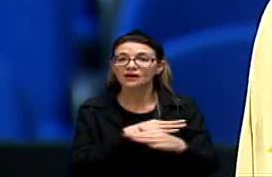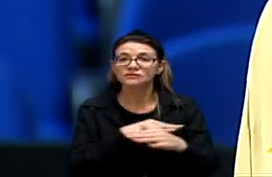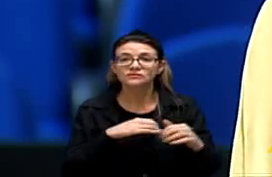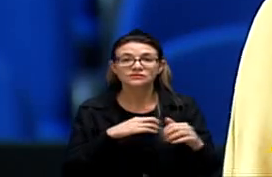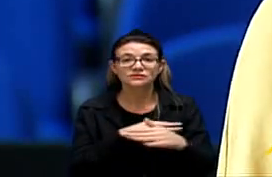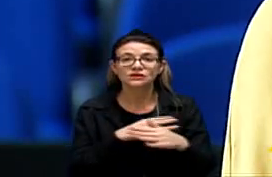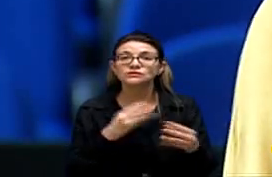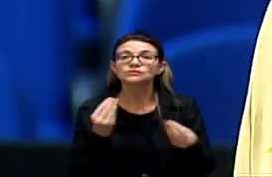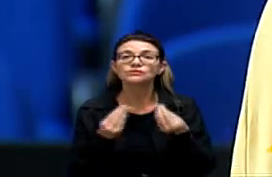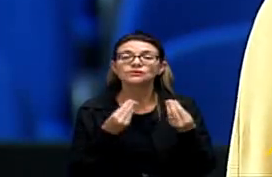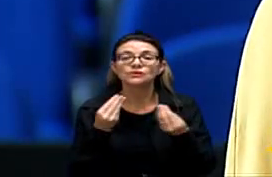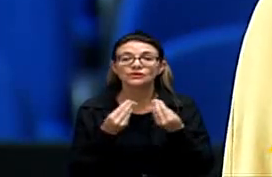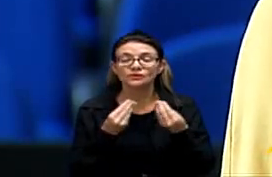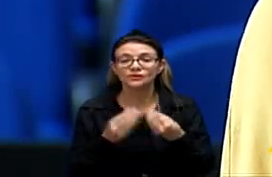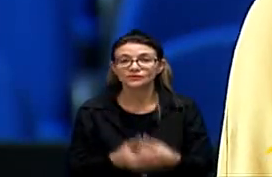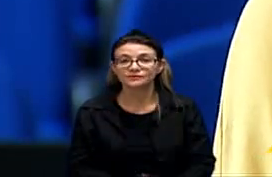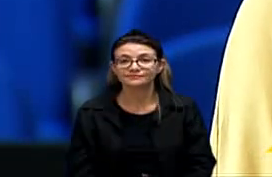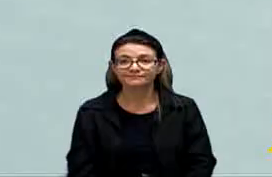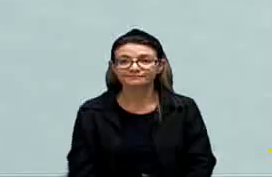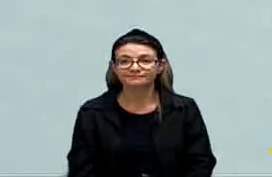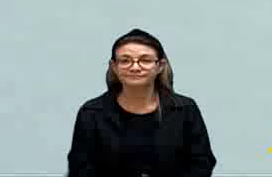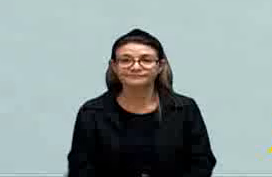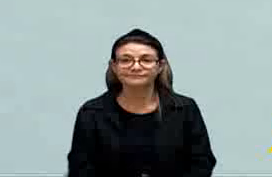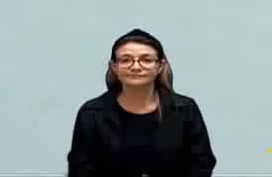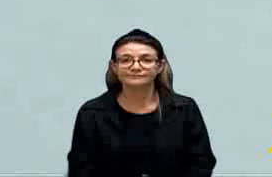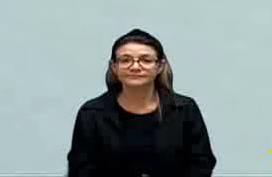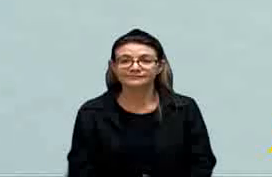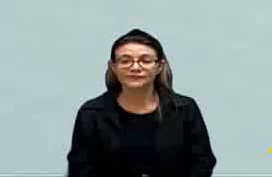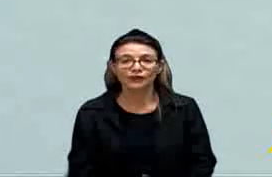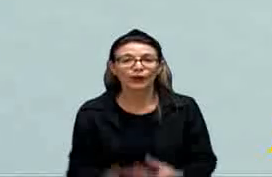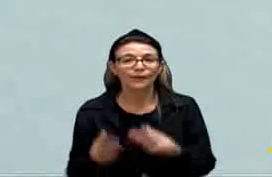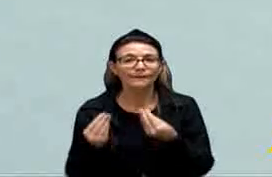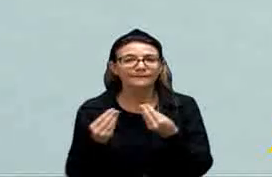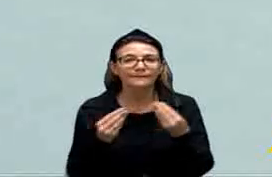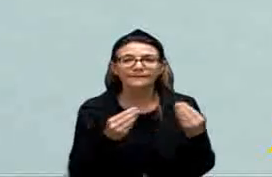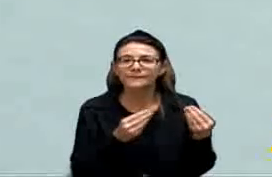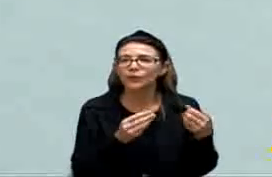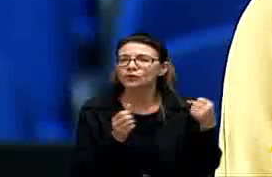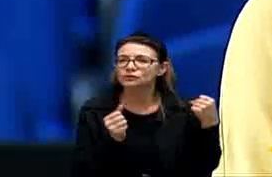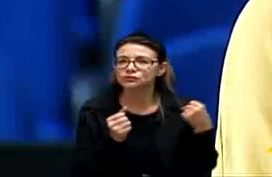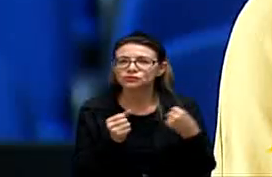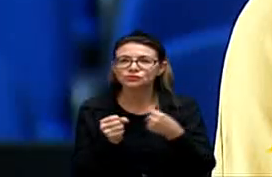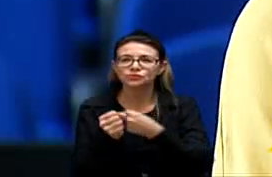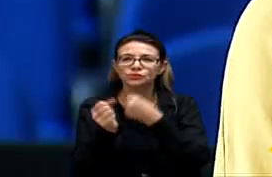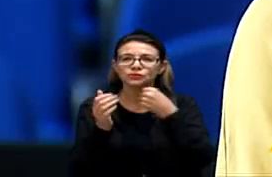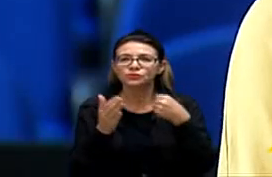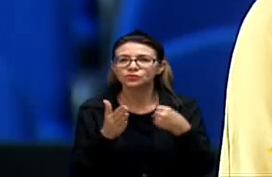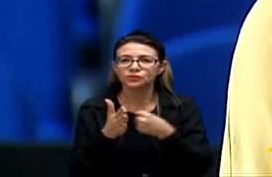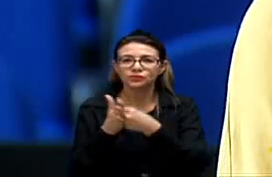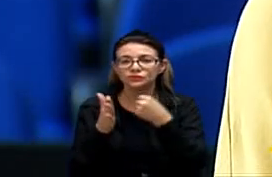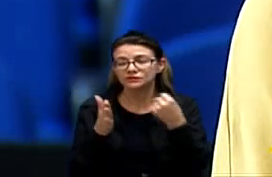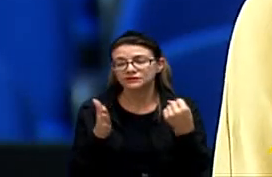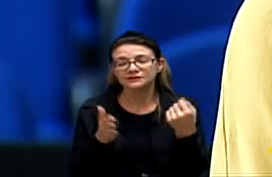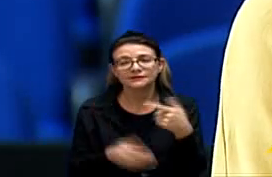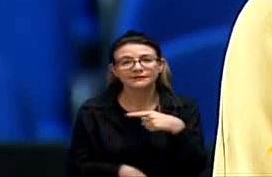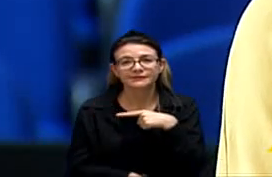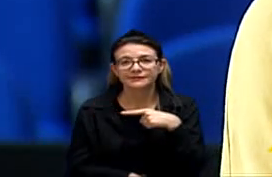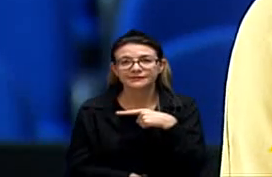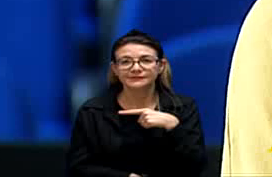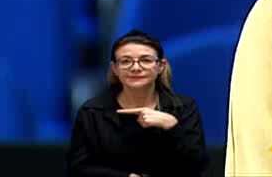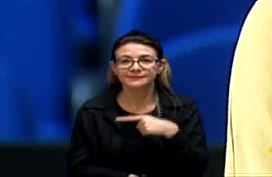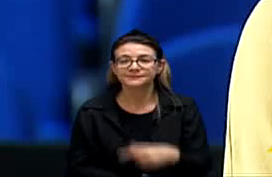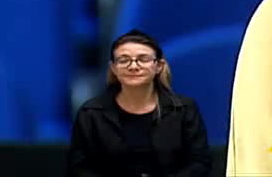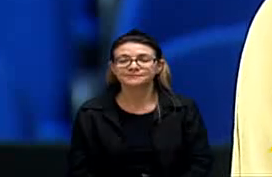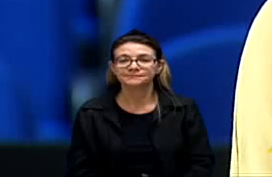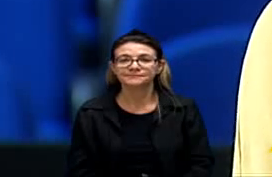altos indícios né a gente tem altos eh casos aí de acidentes de mot motoqueiros Vereador é o que